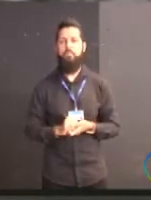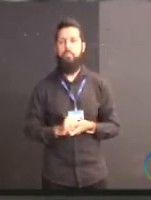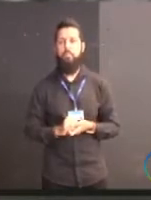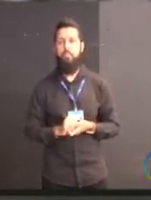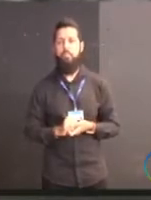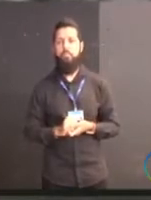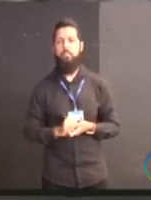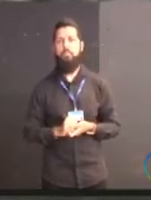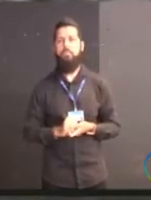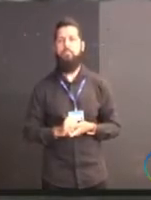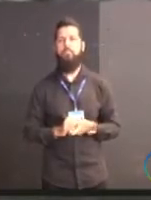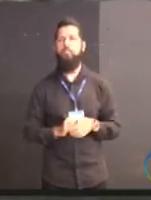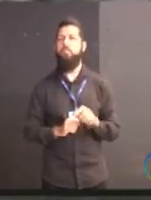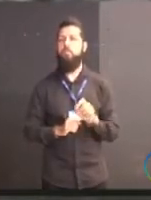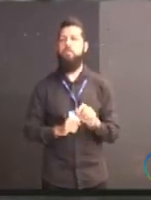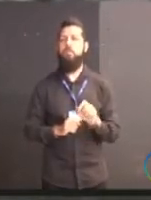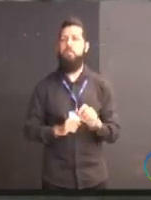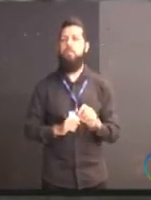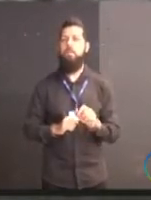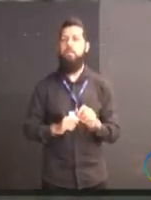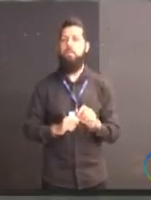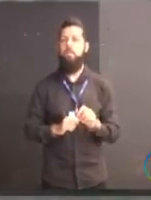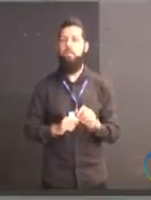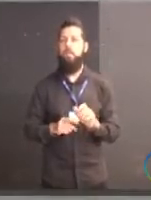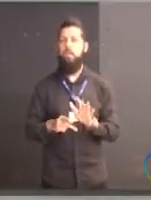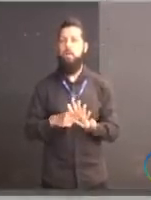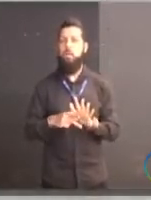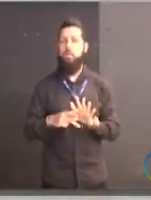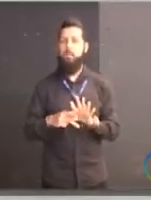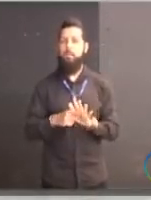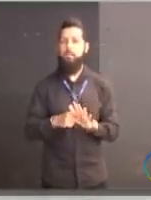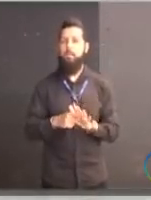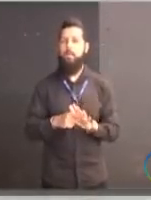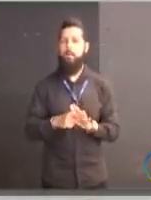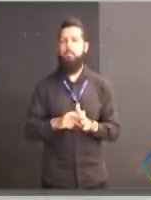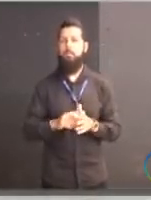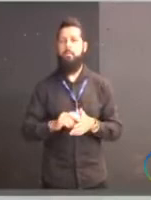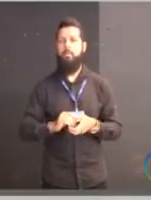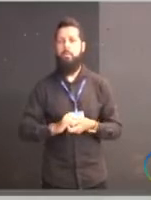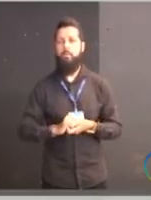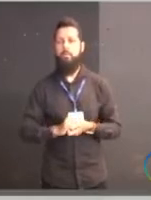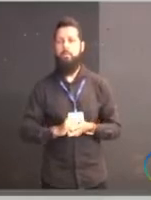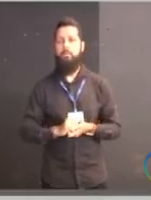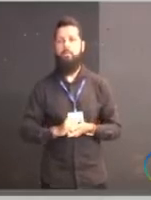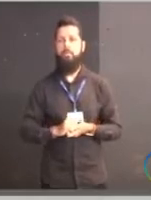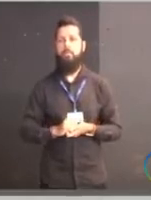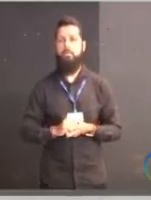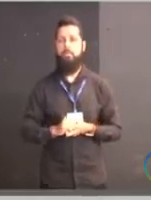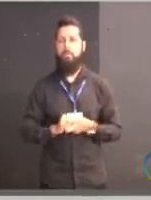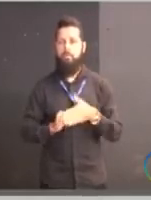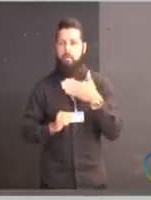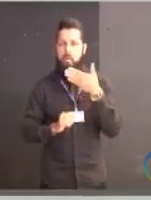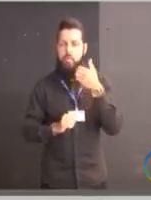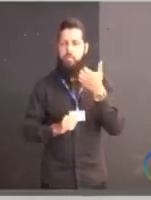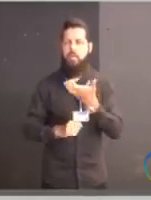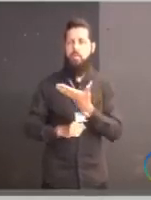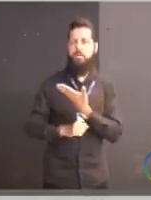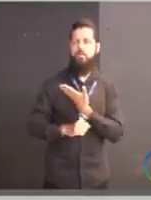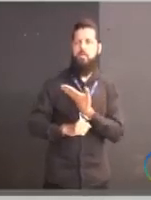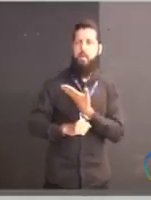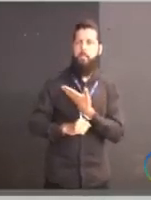simpatia que o próprio Mr. Barbanel, que é um dos nossos melhores amigos na